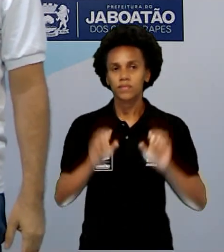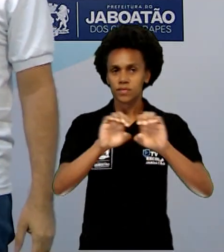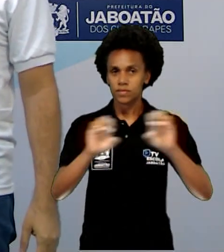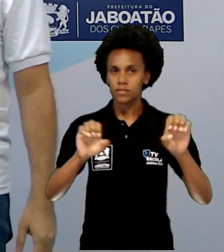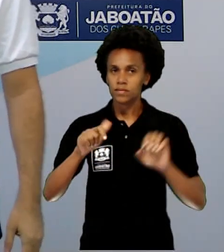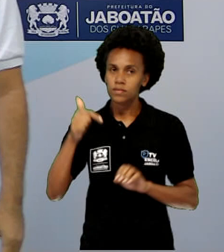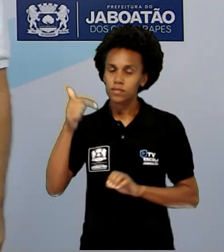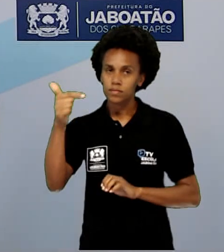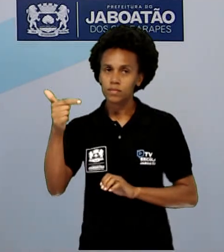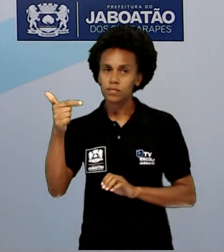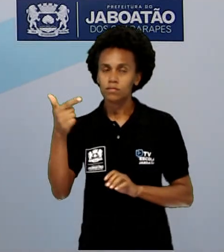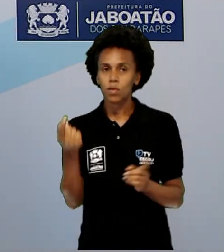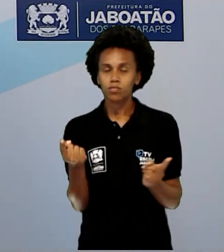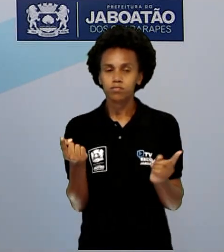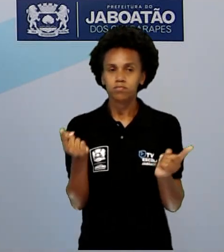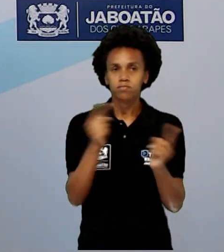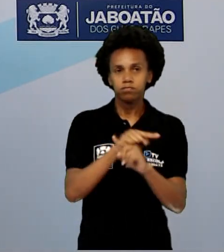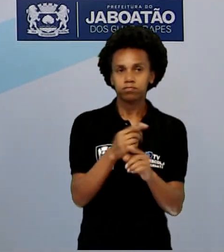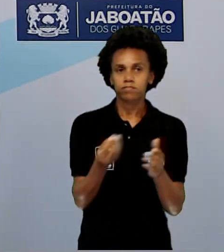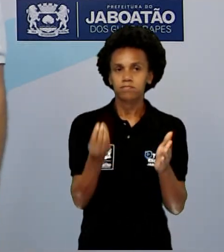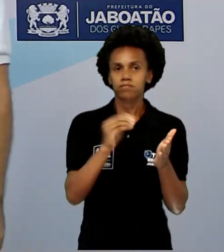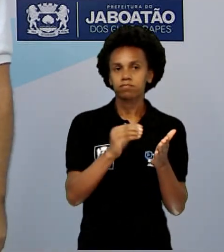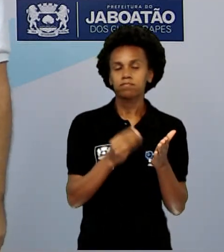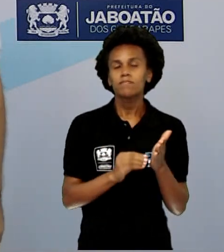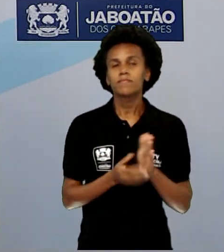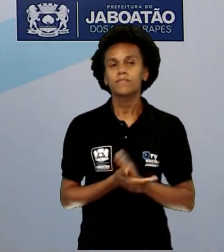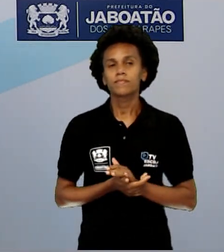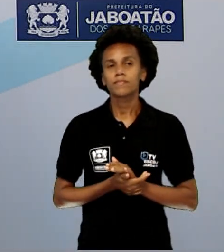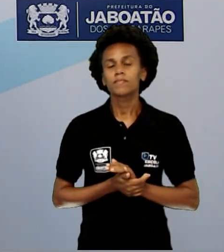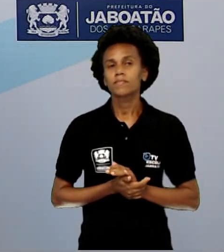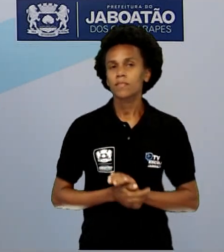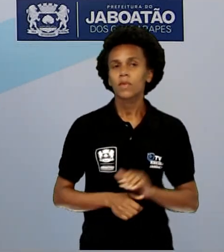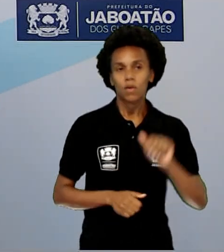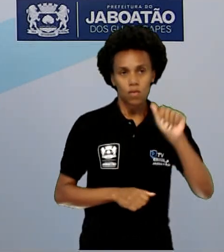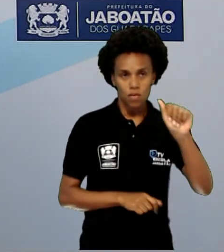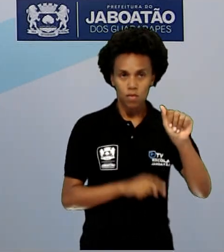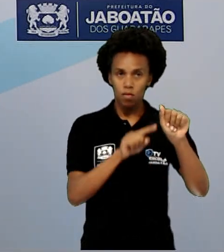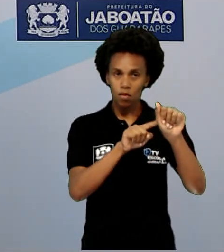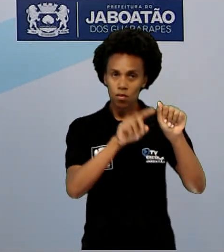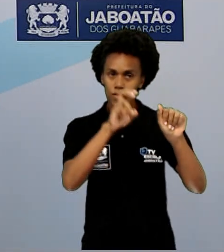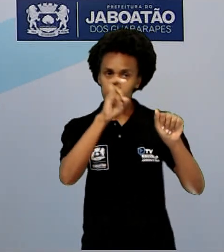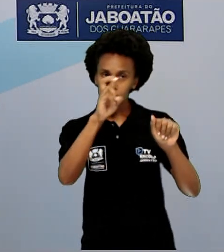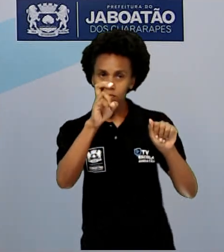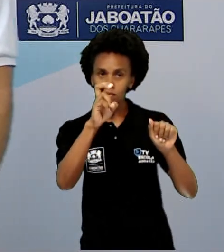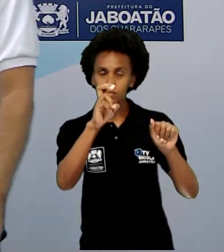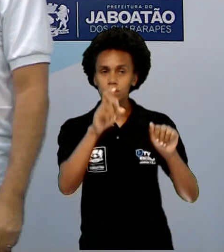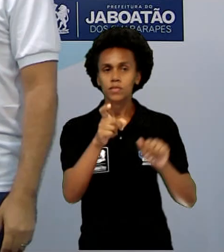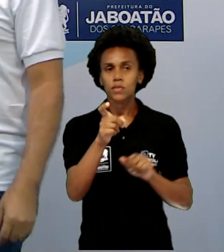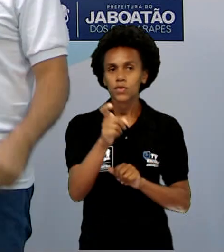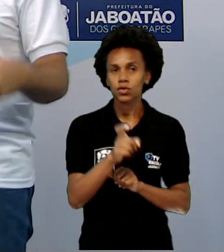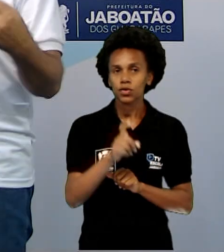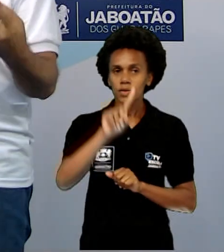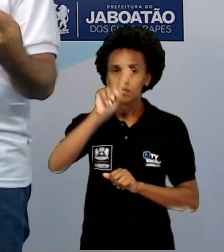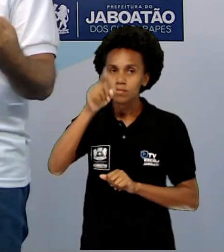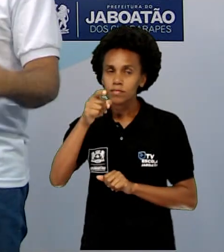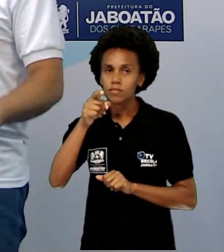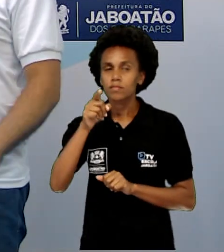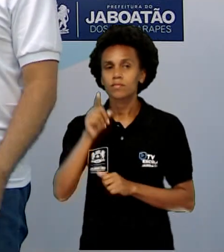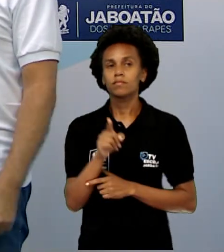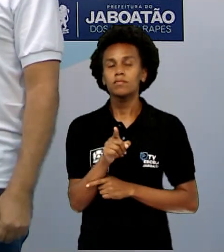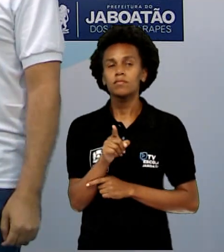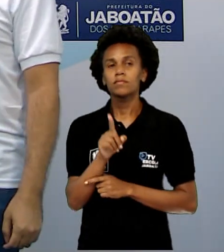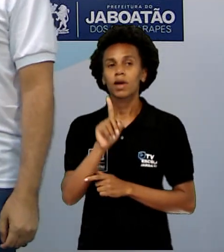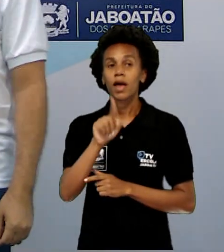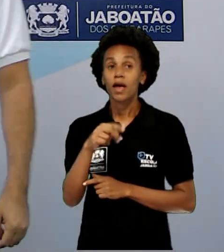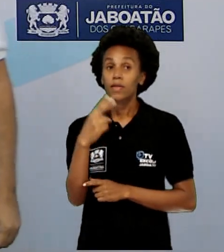as substituições. O meu A, ele diz que deve ser 5, substituir. O x', ele diz que a primeira raiz